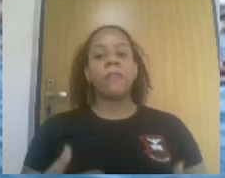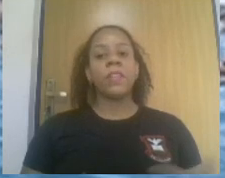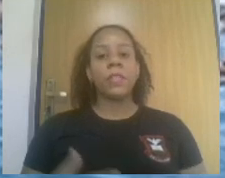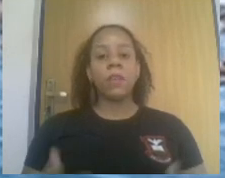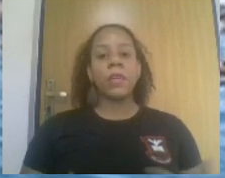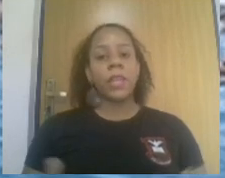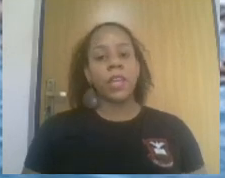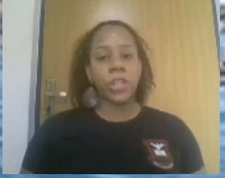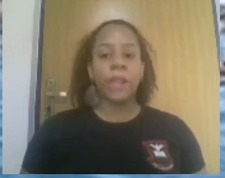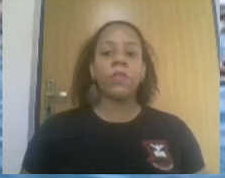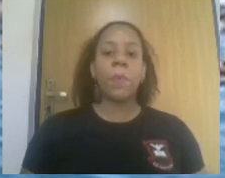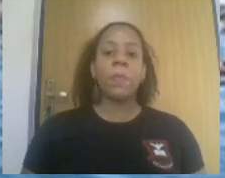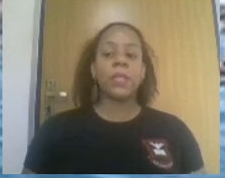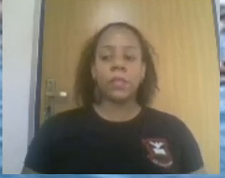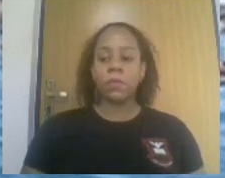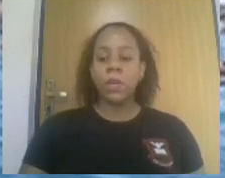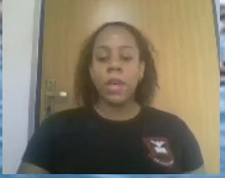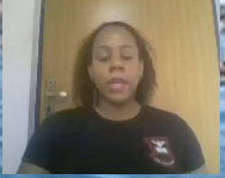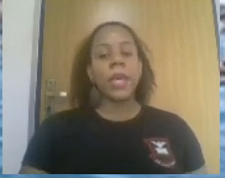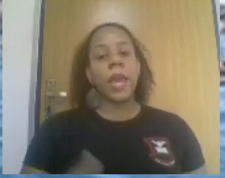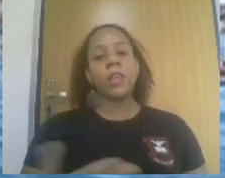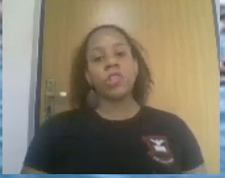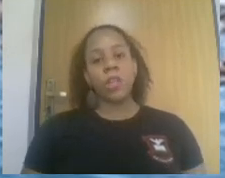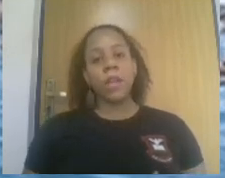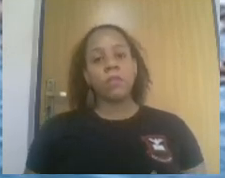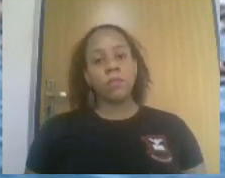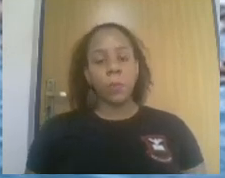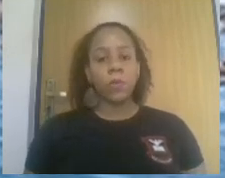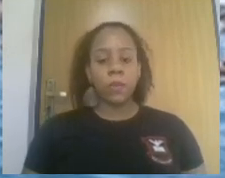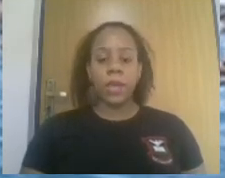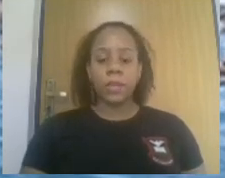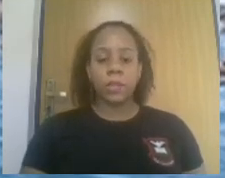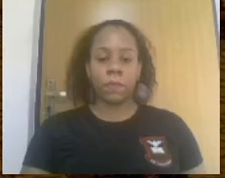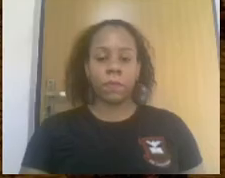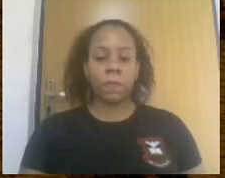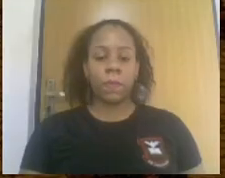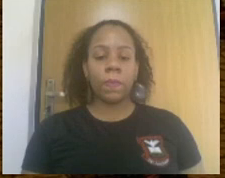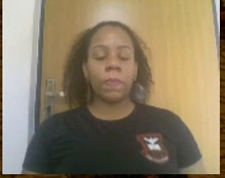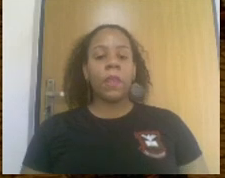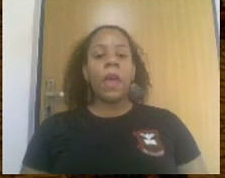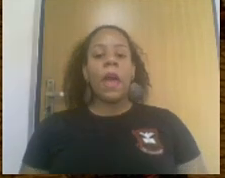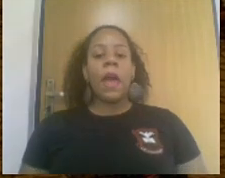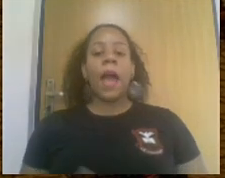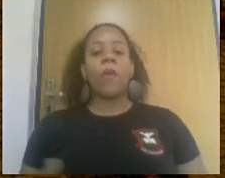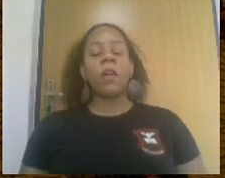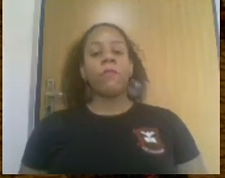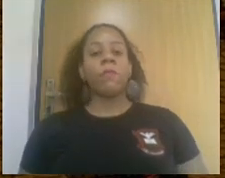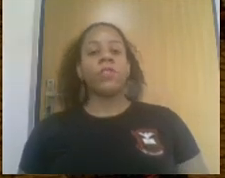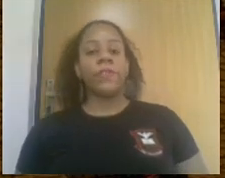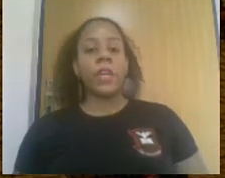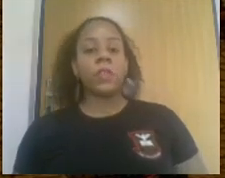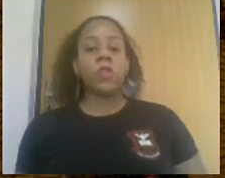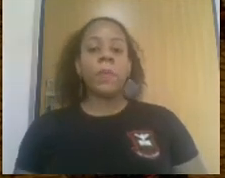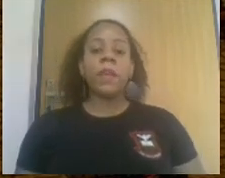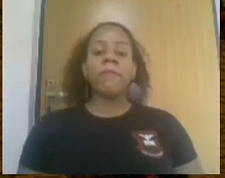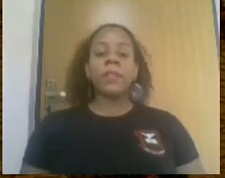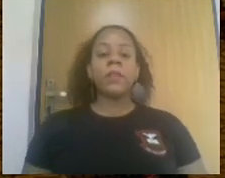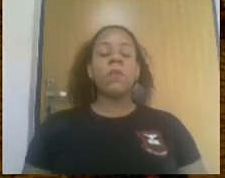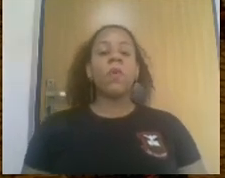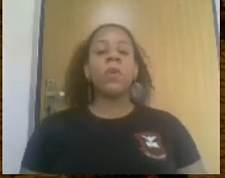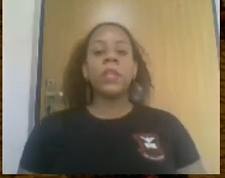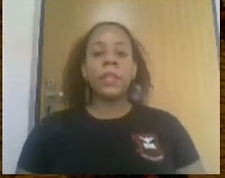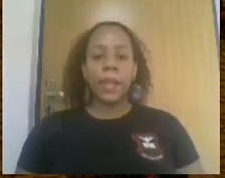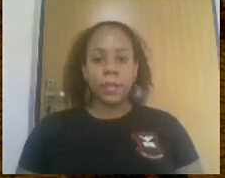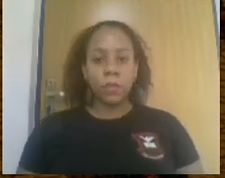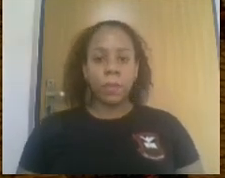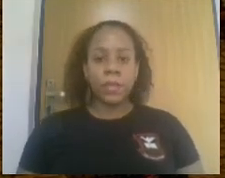poder estar fazendo essa retirada do pau-brasil, que era de direito dos portugueses. Agora vamos ver sobre a